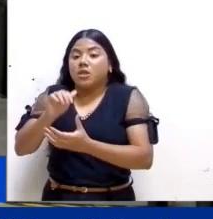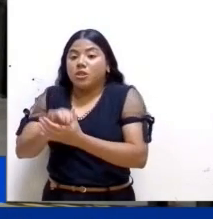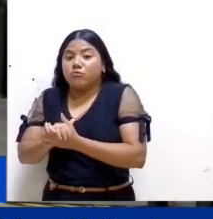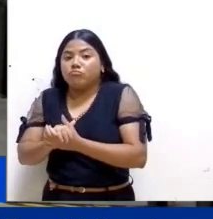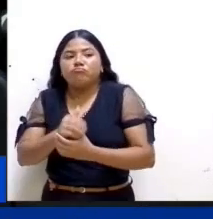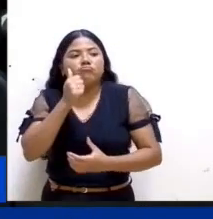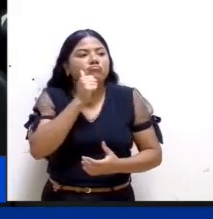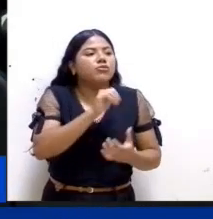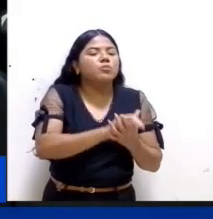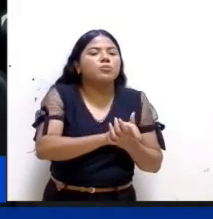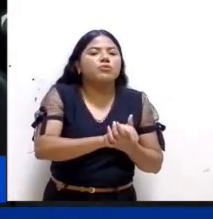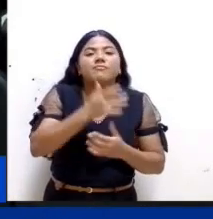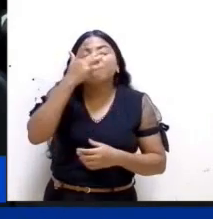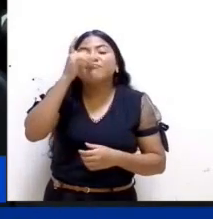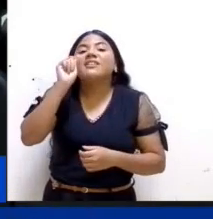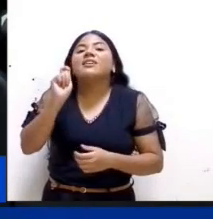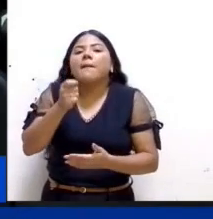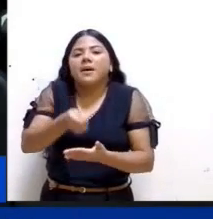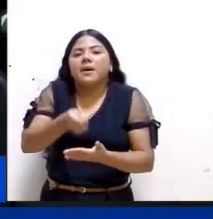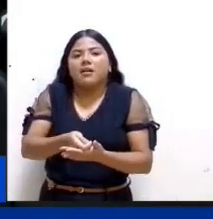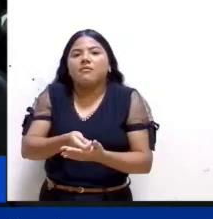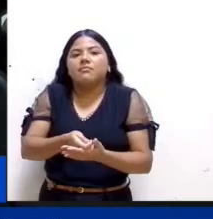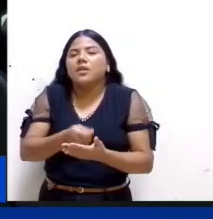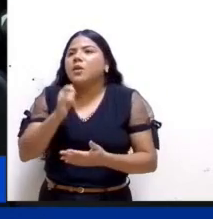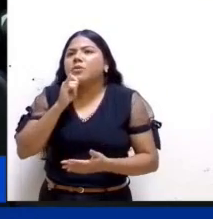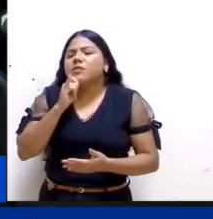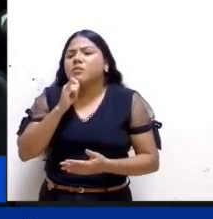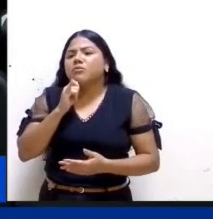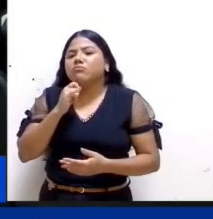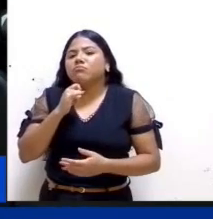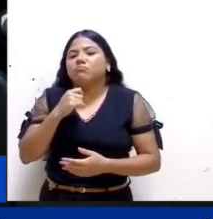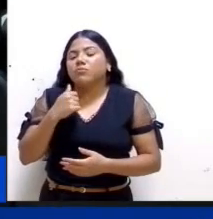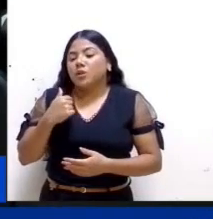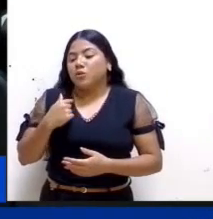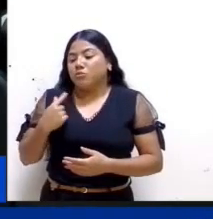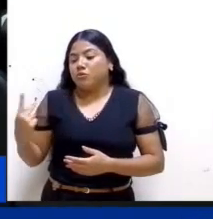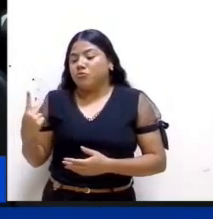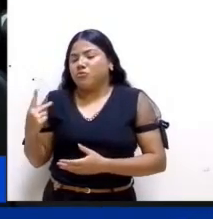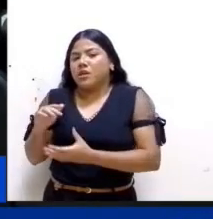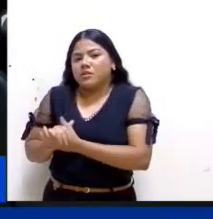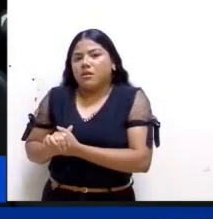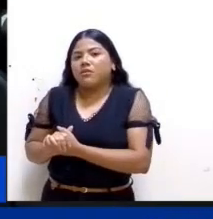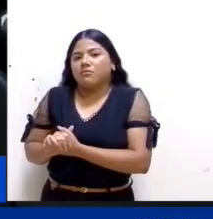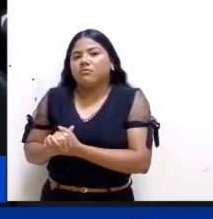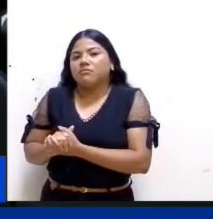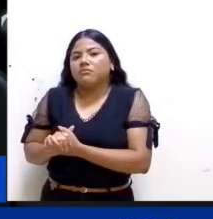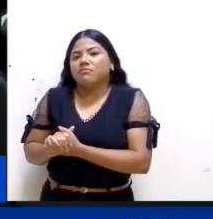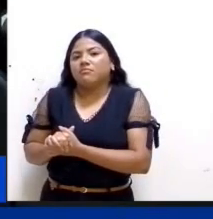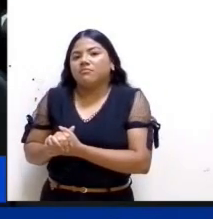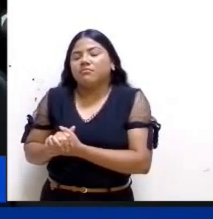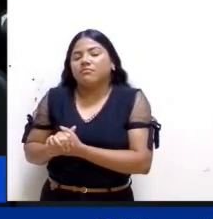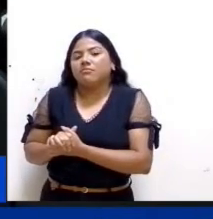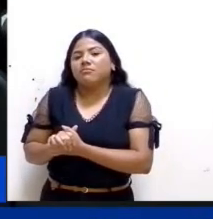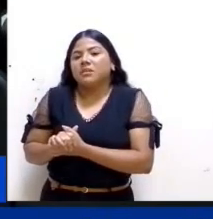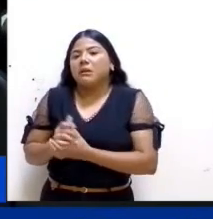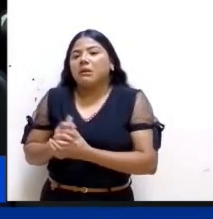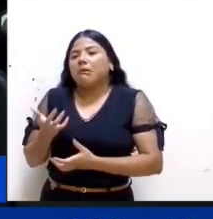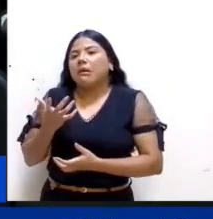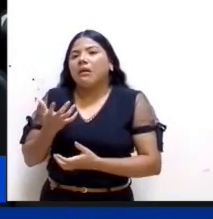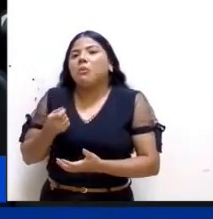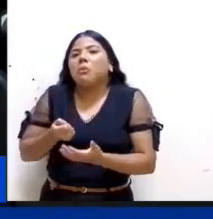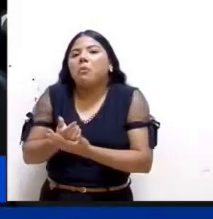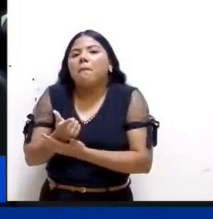aluguel? E se a gente comprar, se a gente adquirir alguma coisa? Chegou o amostradinho que eu estava falando para